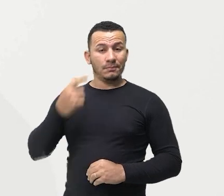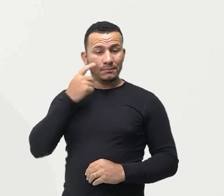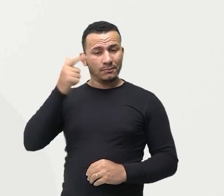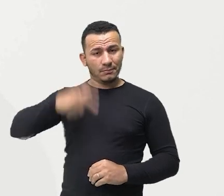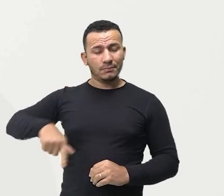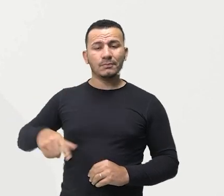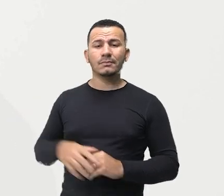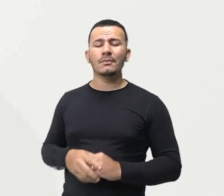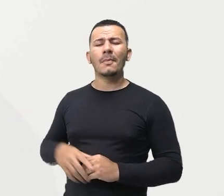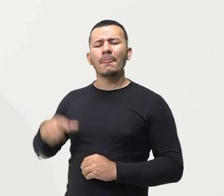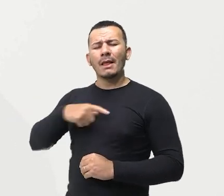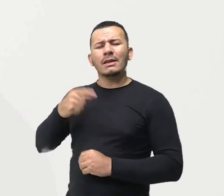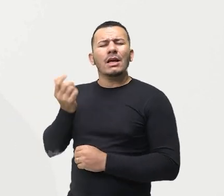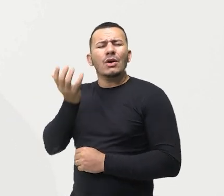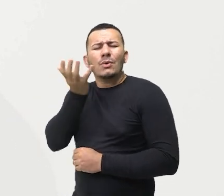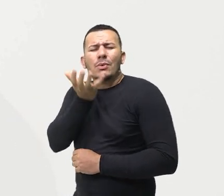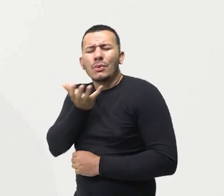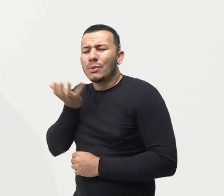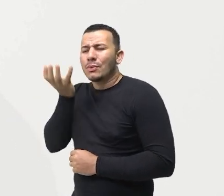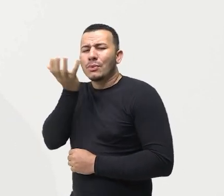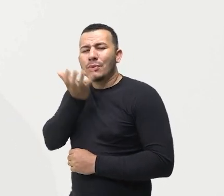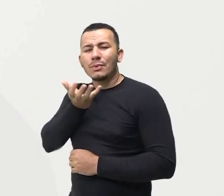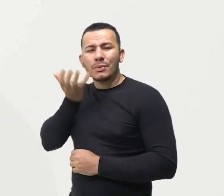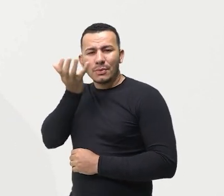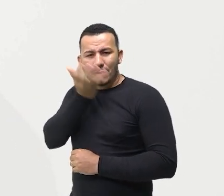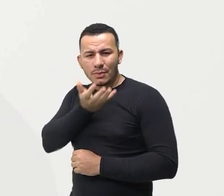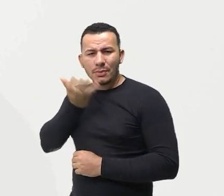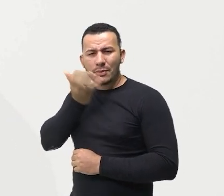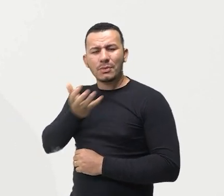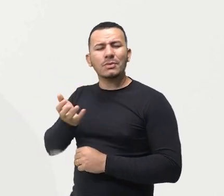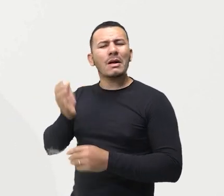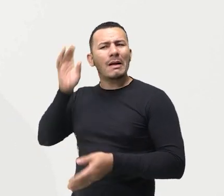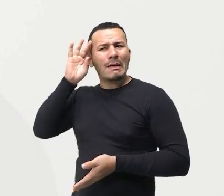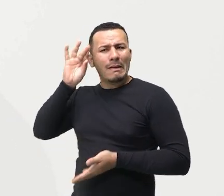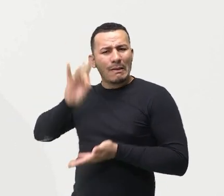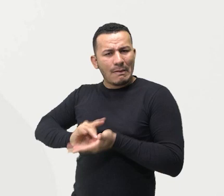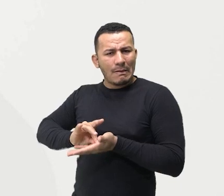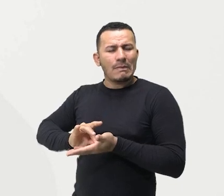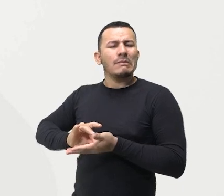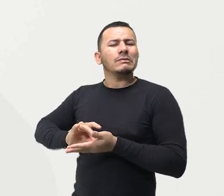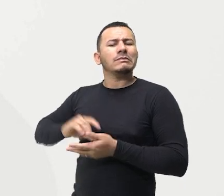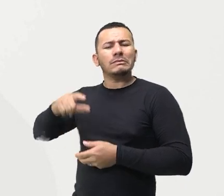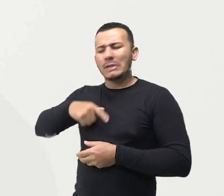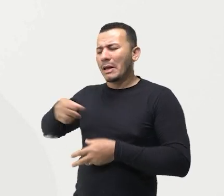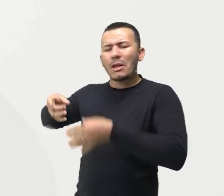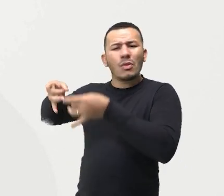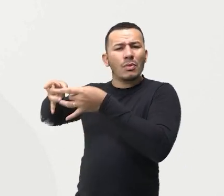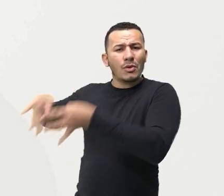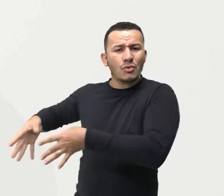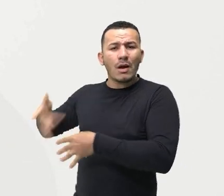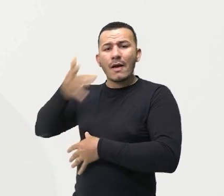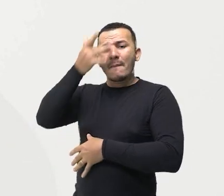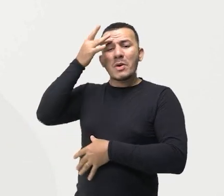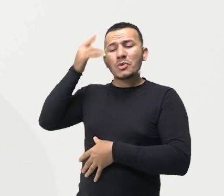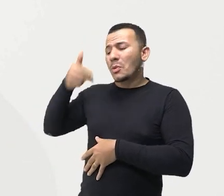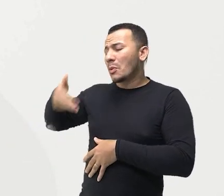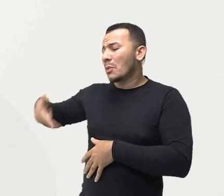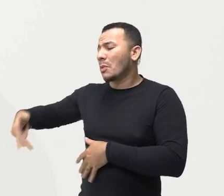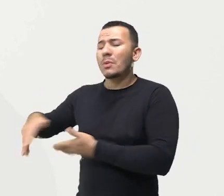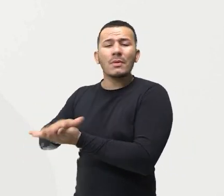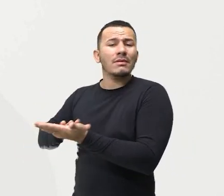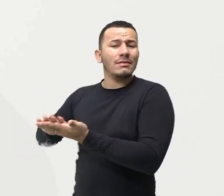Havia poeira nesse porão. Então, a ideia é de que estava esquecido lá, já não iam há muito tempo. E o que ele vai